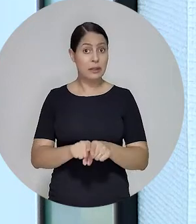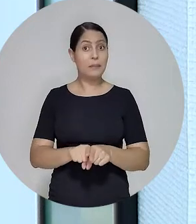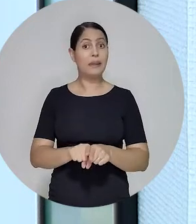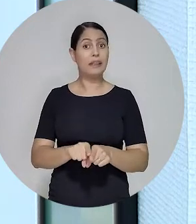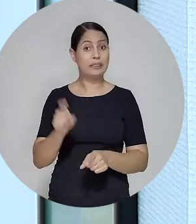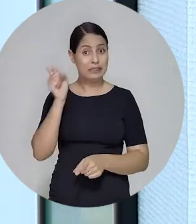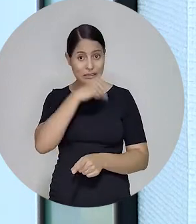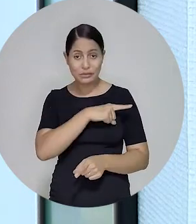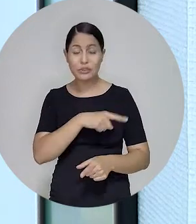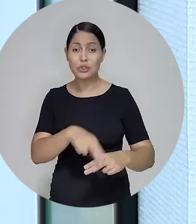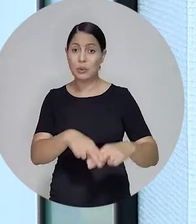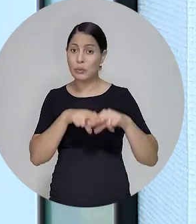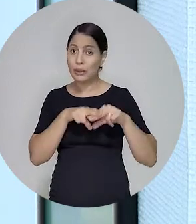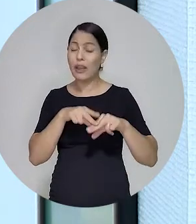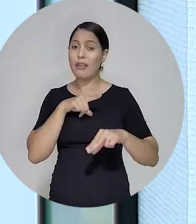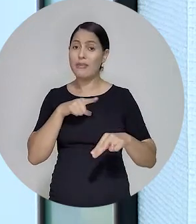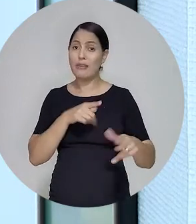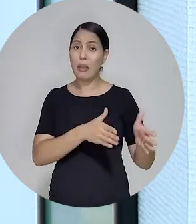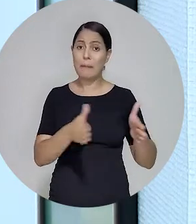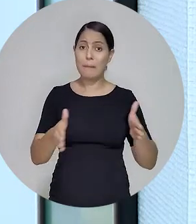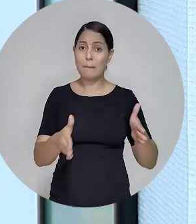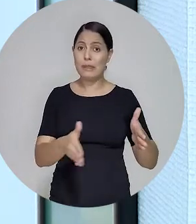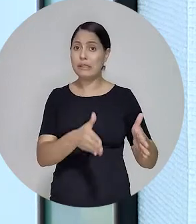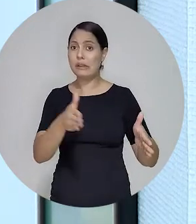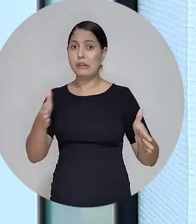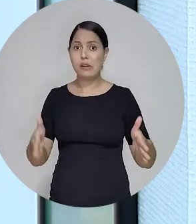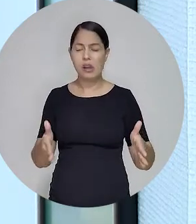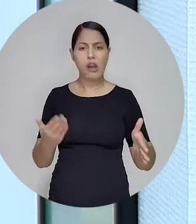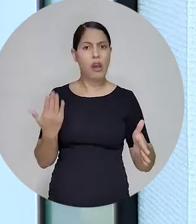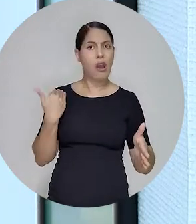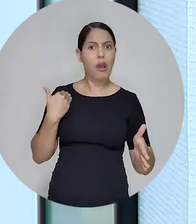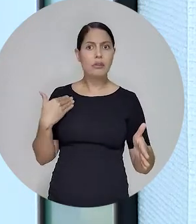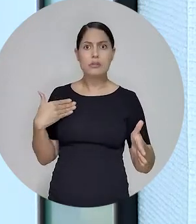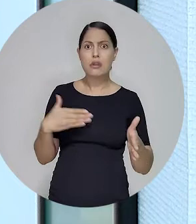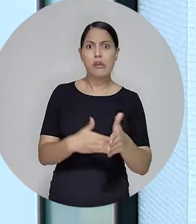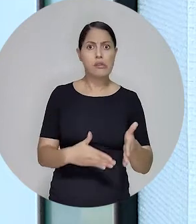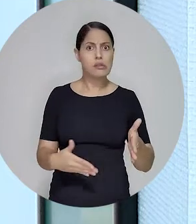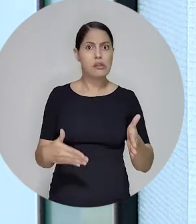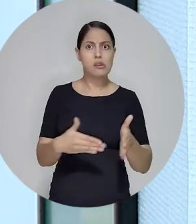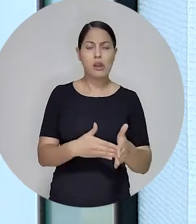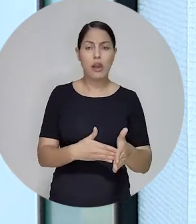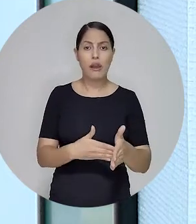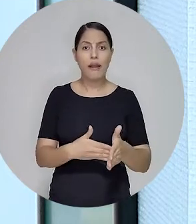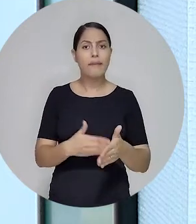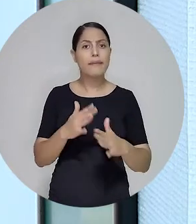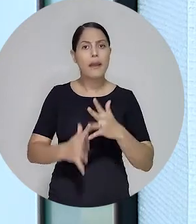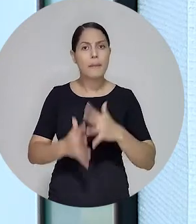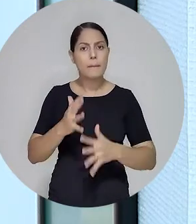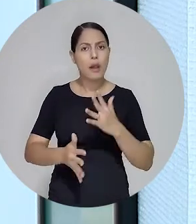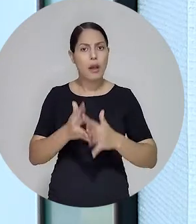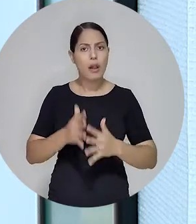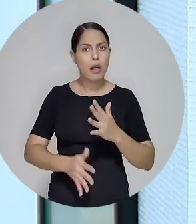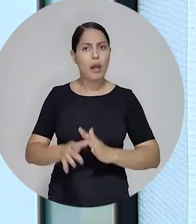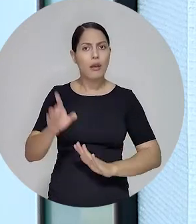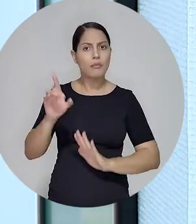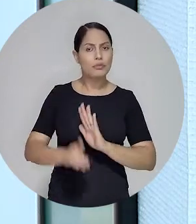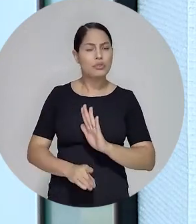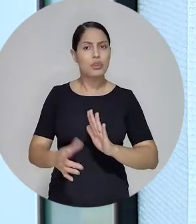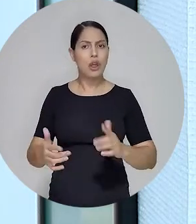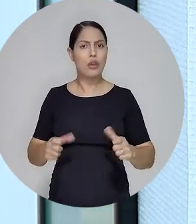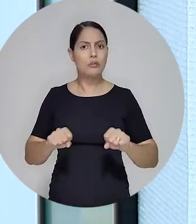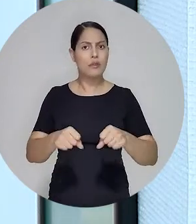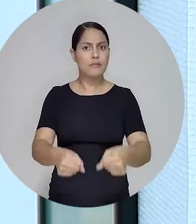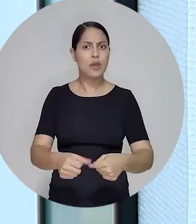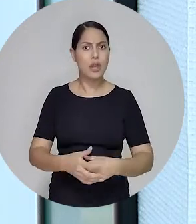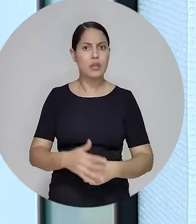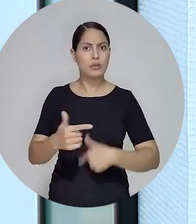muitas vezes, a dificuldade de se garantir a prorrogação dos prazos e, com isso, dificultando não apenas o exercício da profissão, como